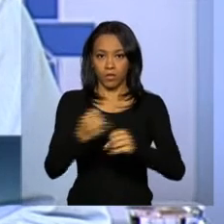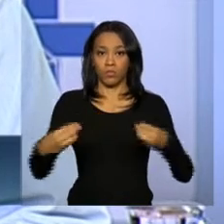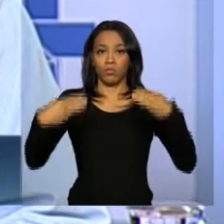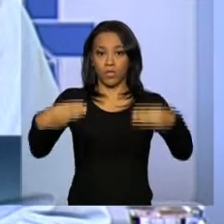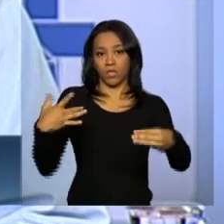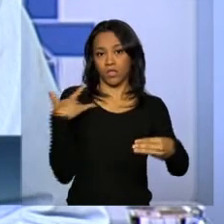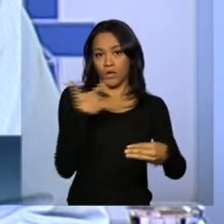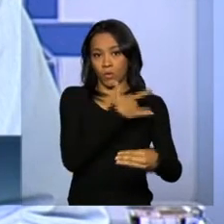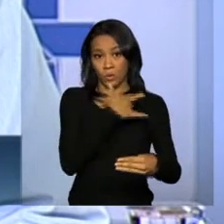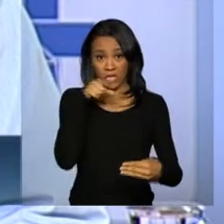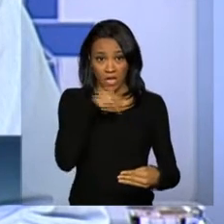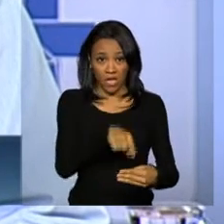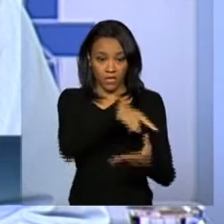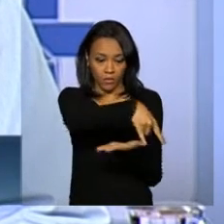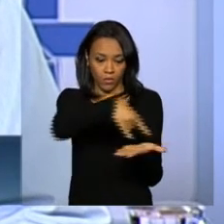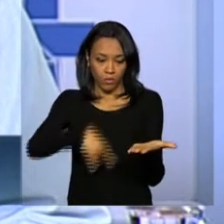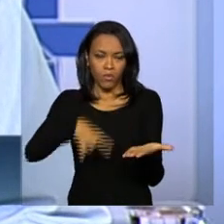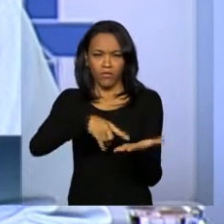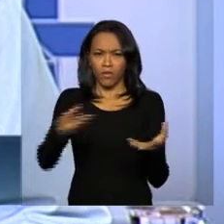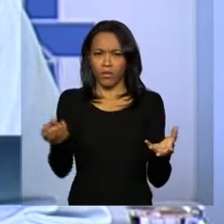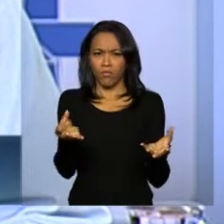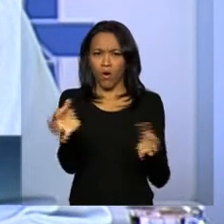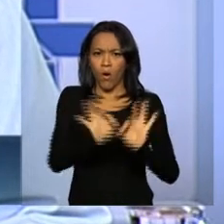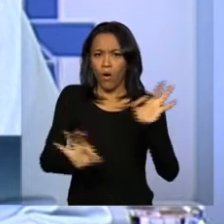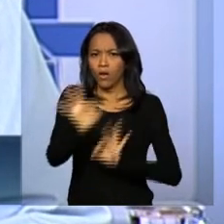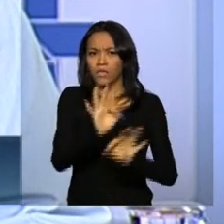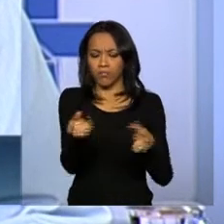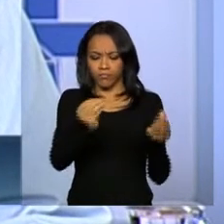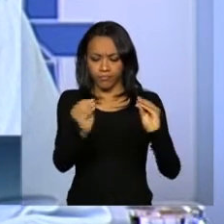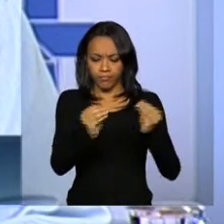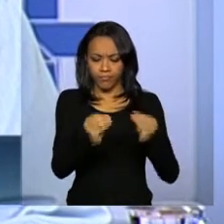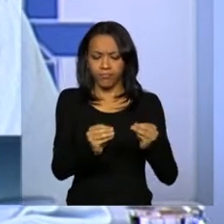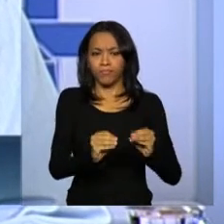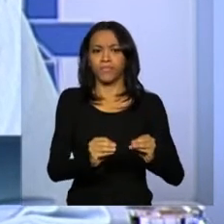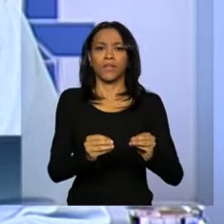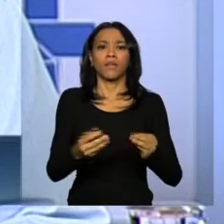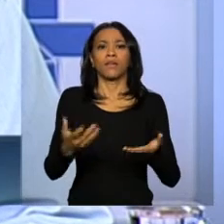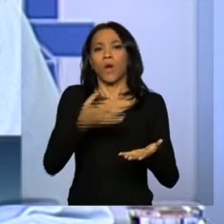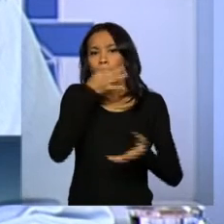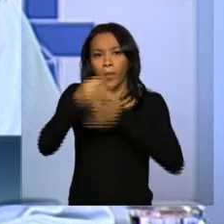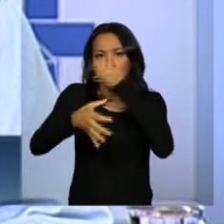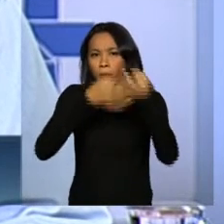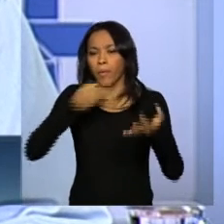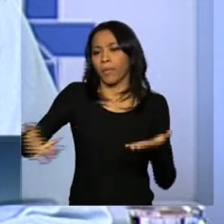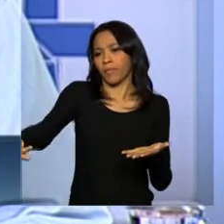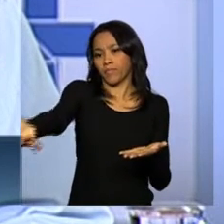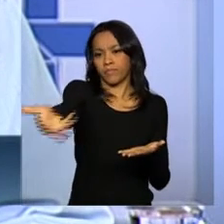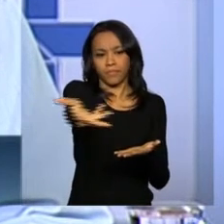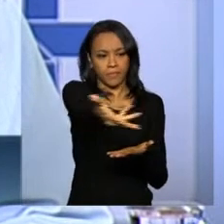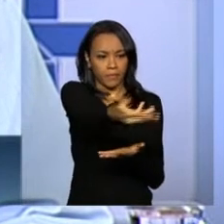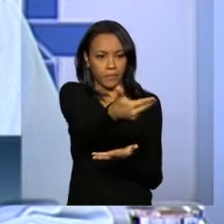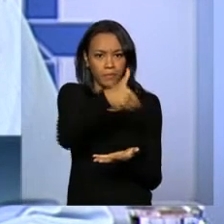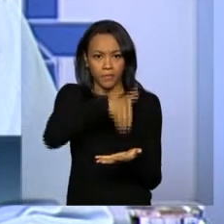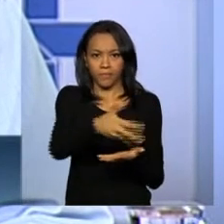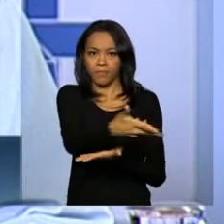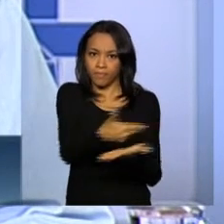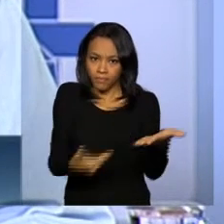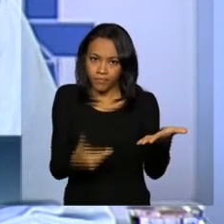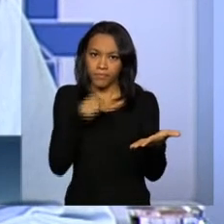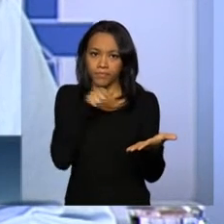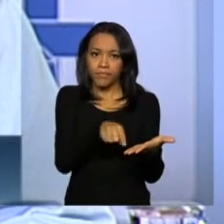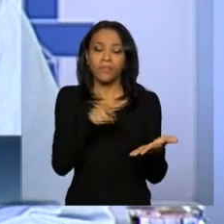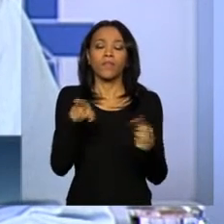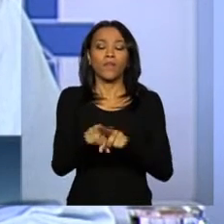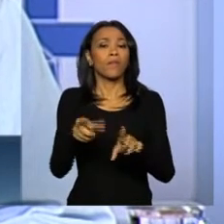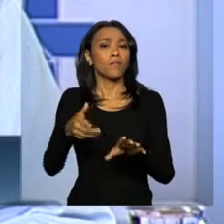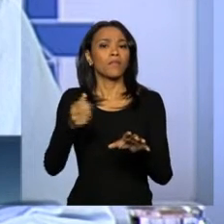com uma participação grande, ele é fruto, em grande parte, da discussão com especialistas que nós tivemos na